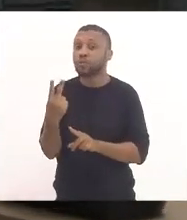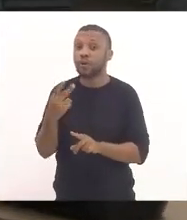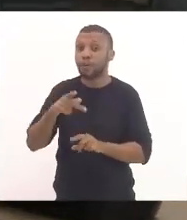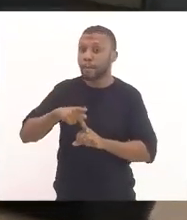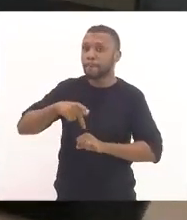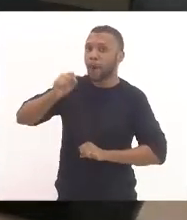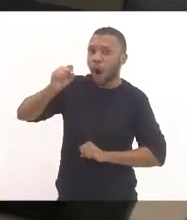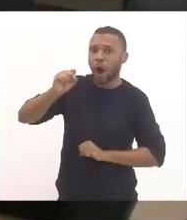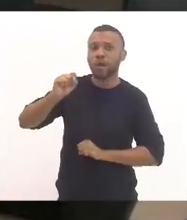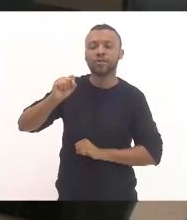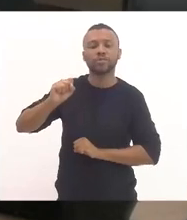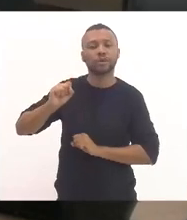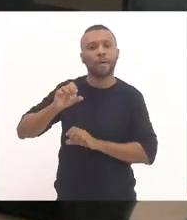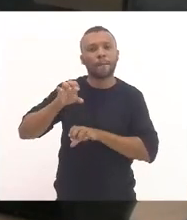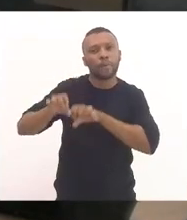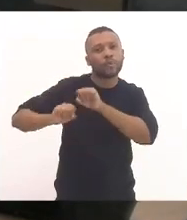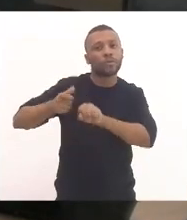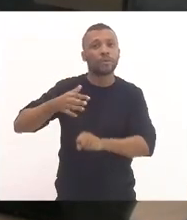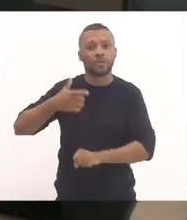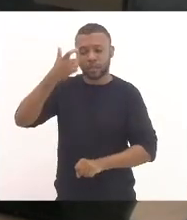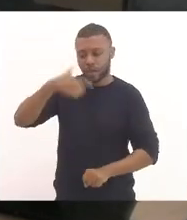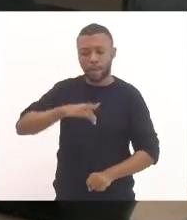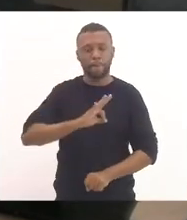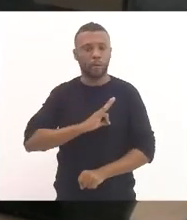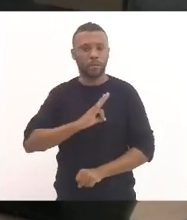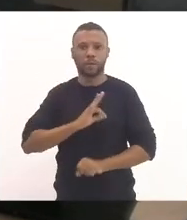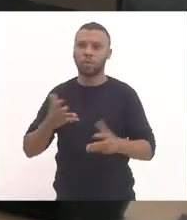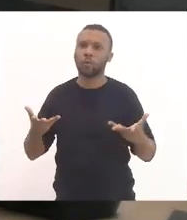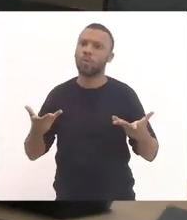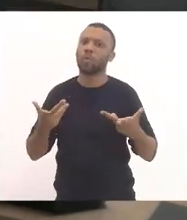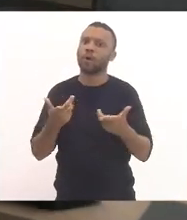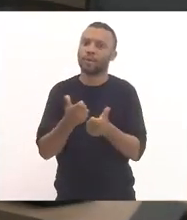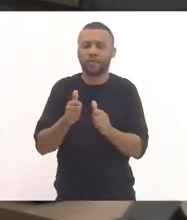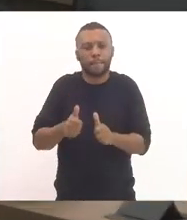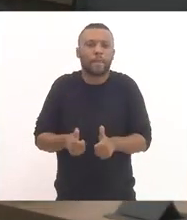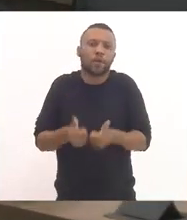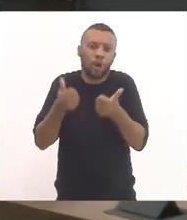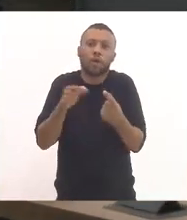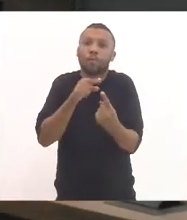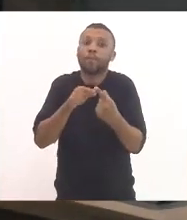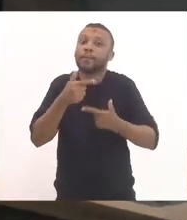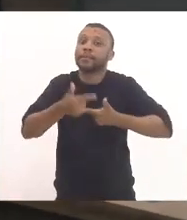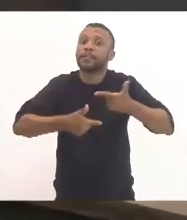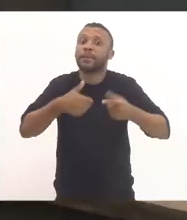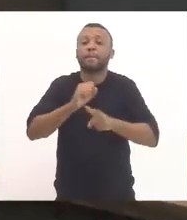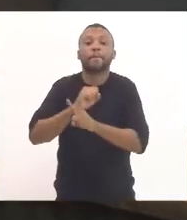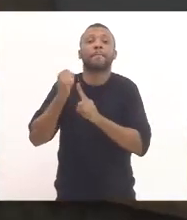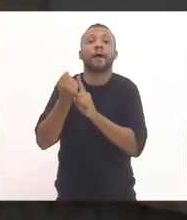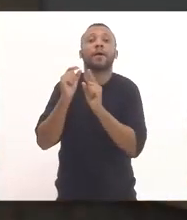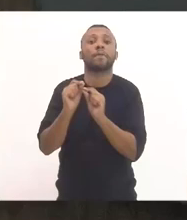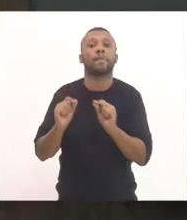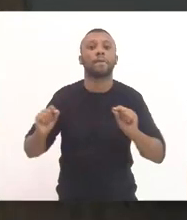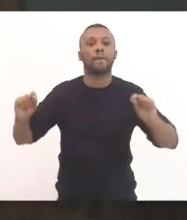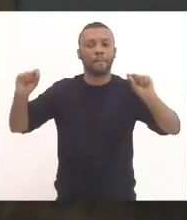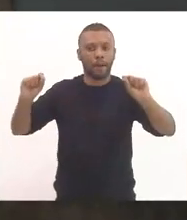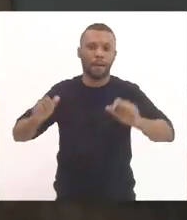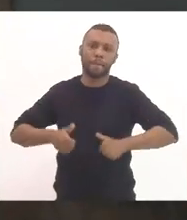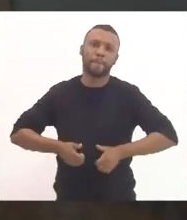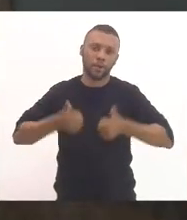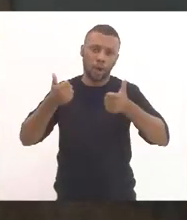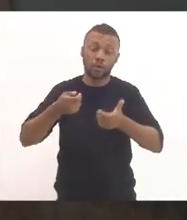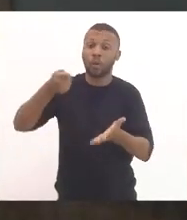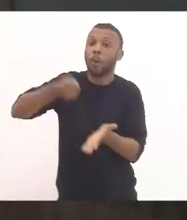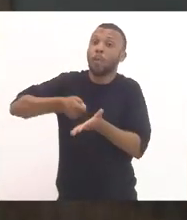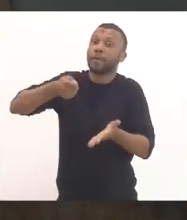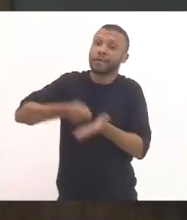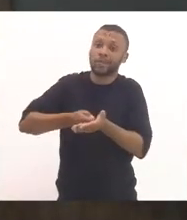procuro se um policial de melhor qualidade para prestar serviço para a sociedade isso